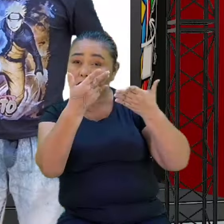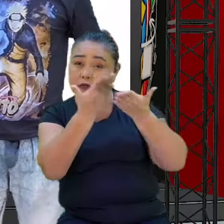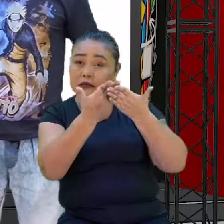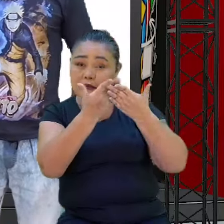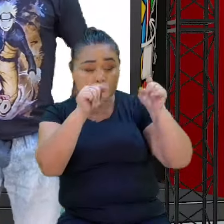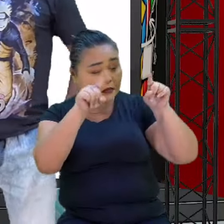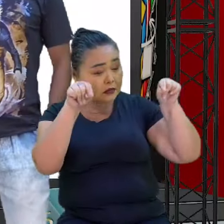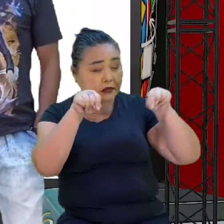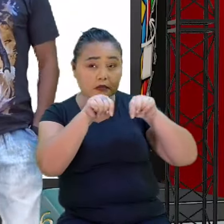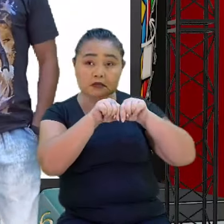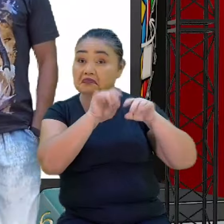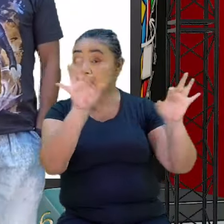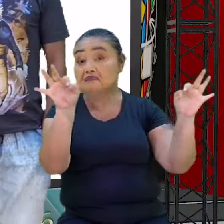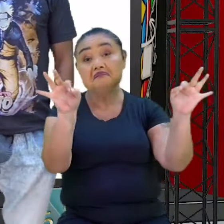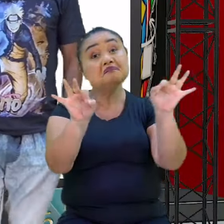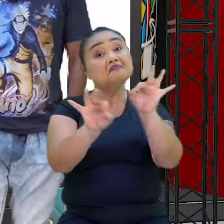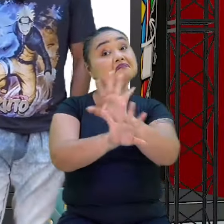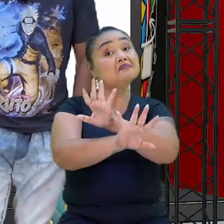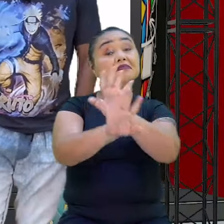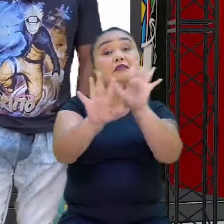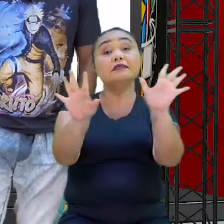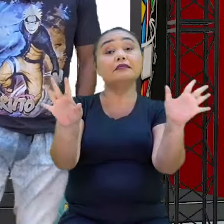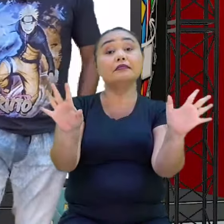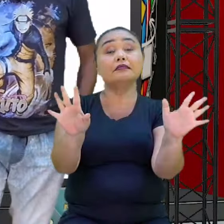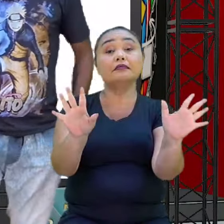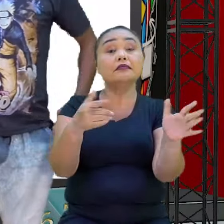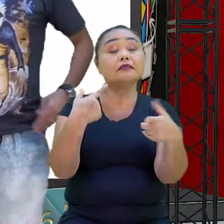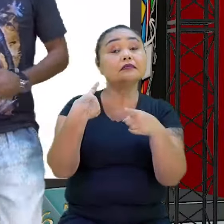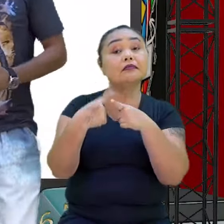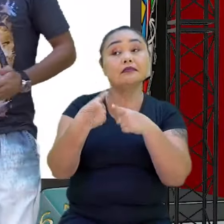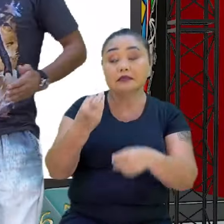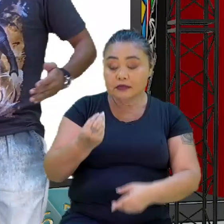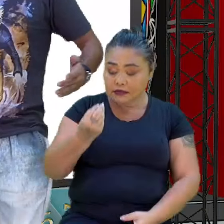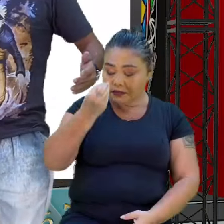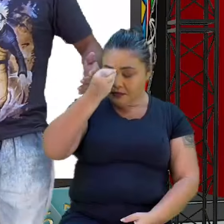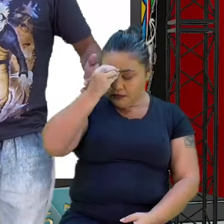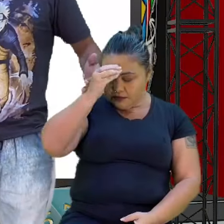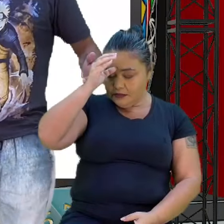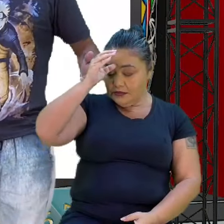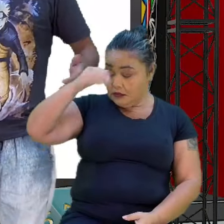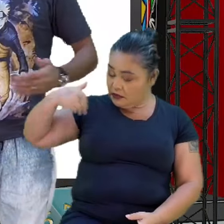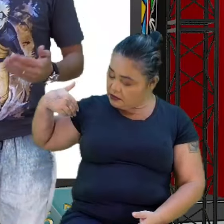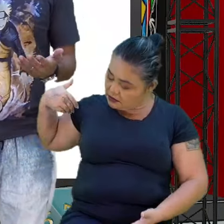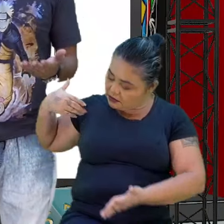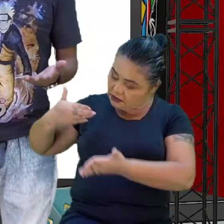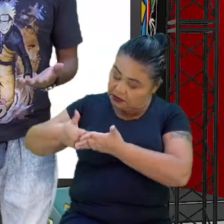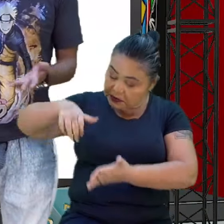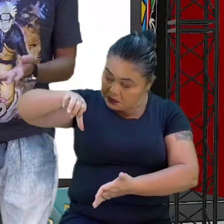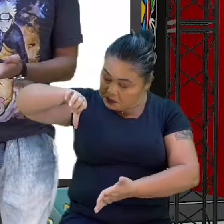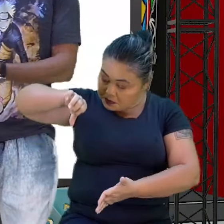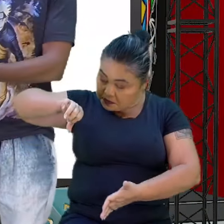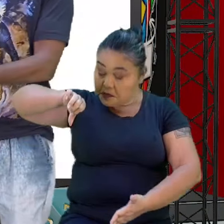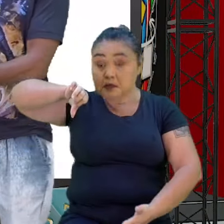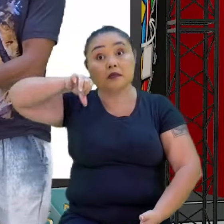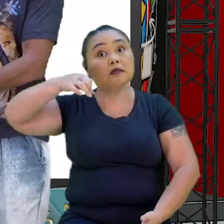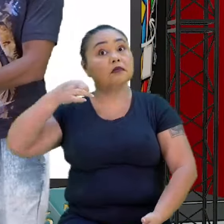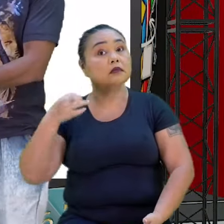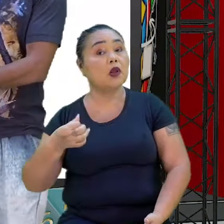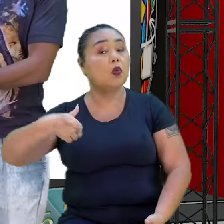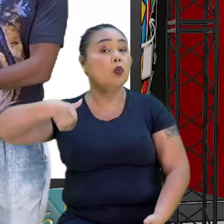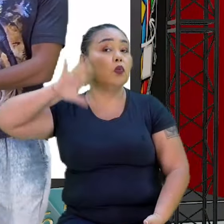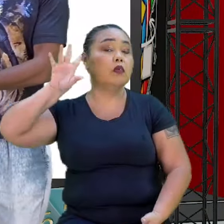então pronto isso até porque o o conhecimento construído durante as 96 aulas é muito maior do que cinco